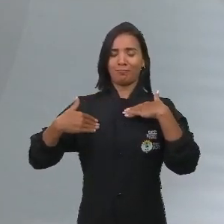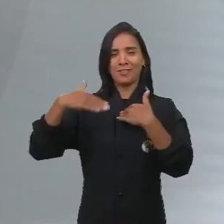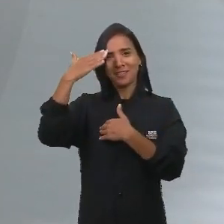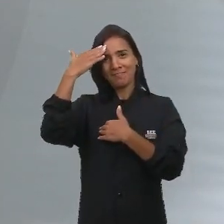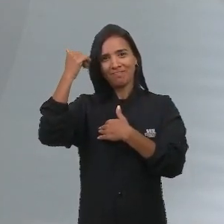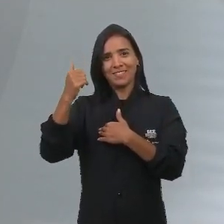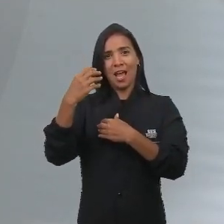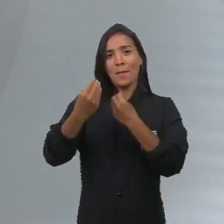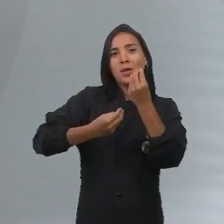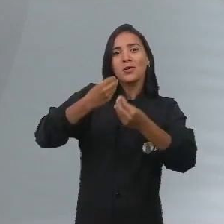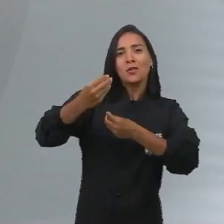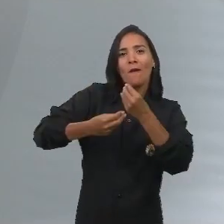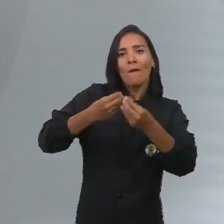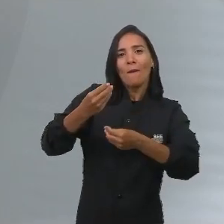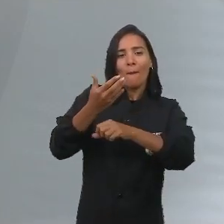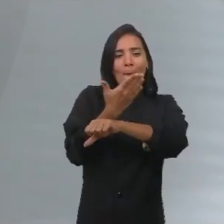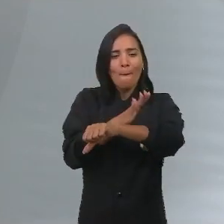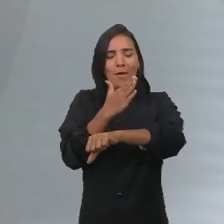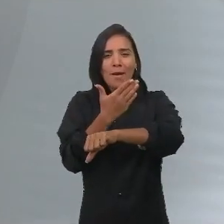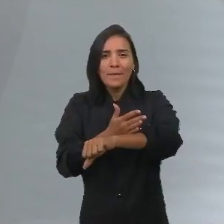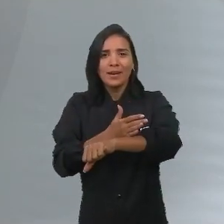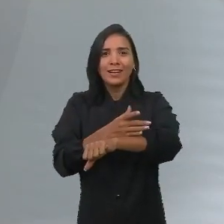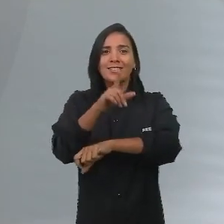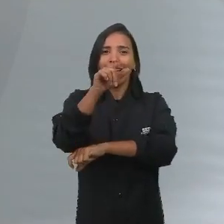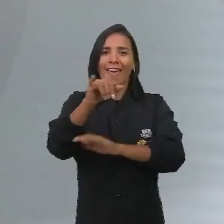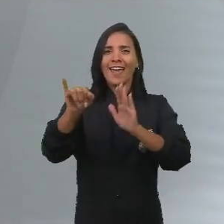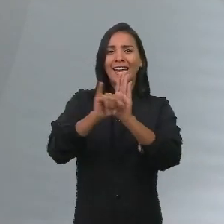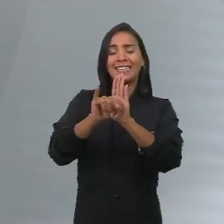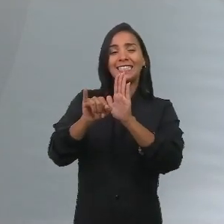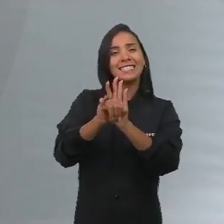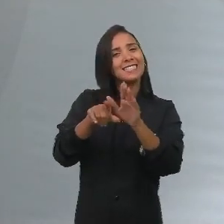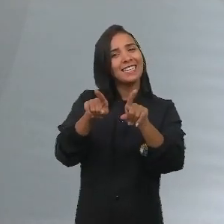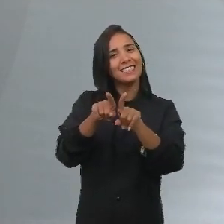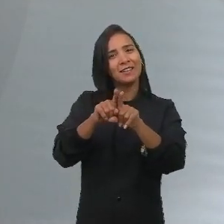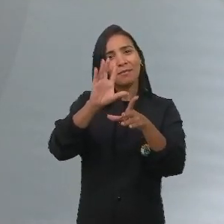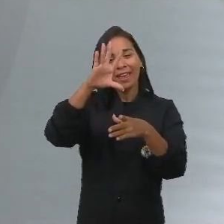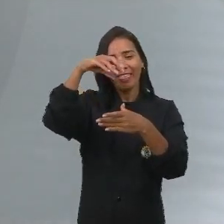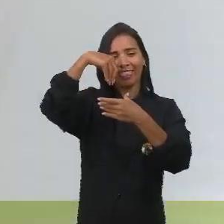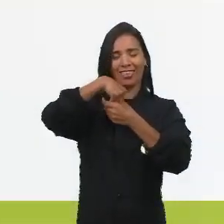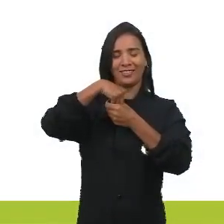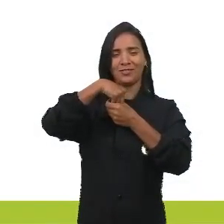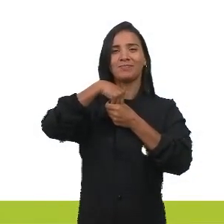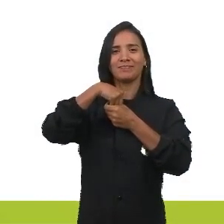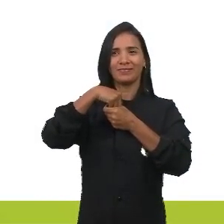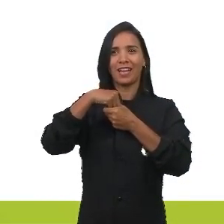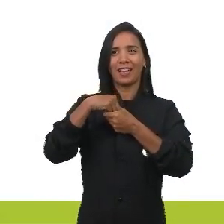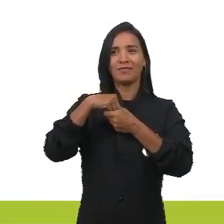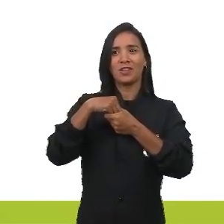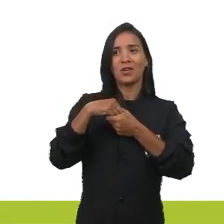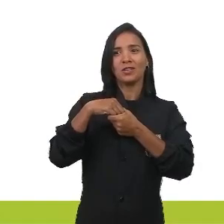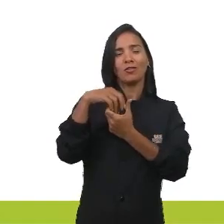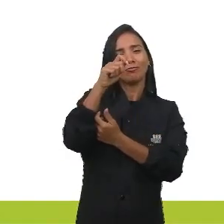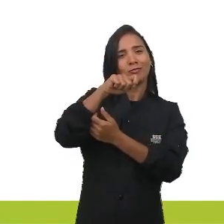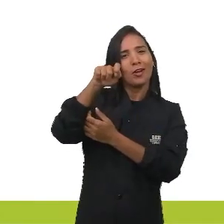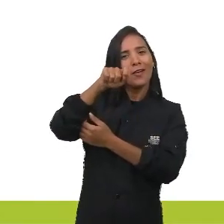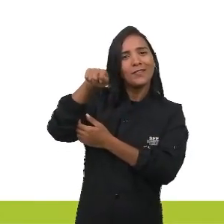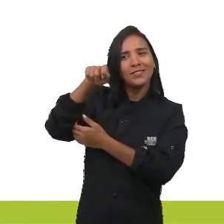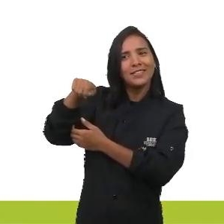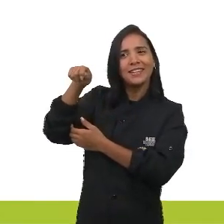saber seja a parte identitária de algo foca na palavra vamos escrever bem bonitinho aqui ó